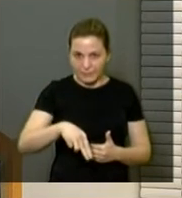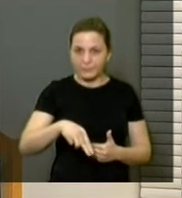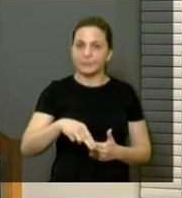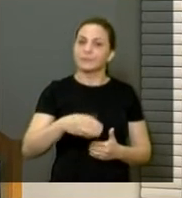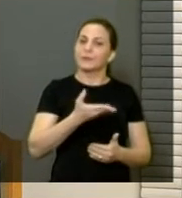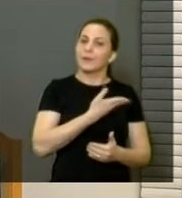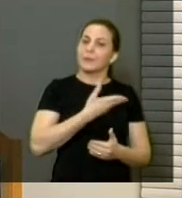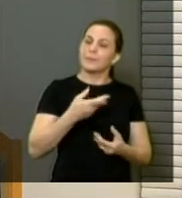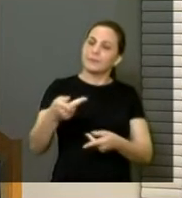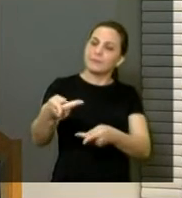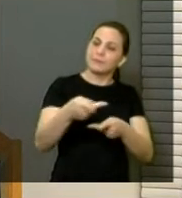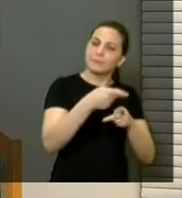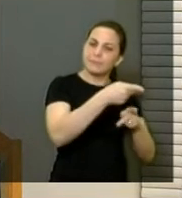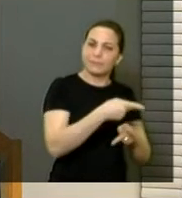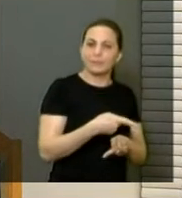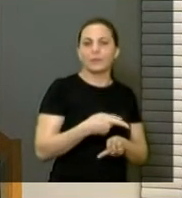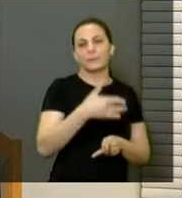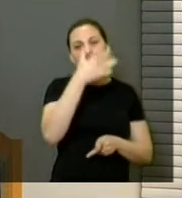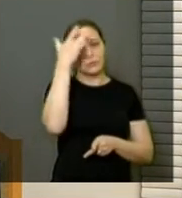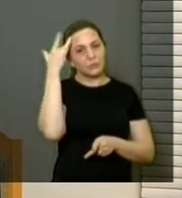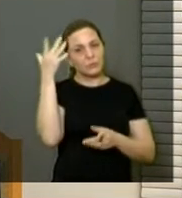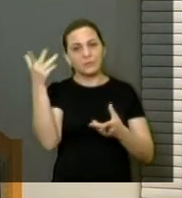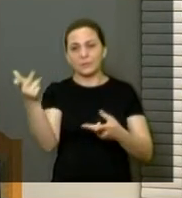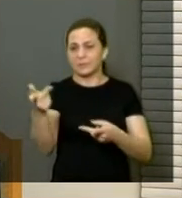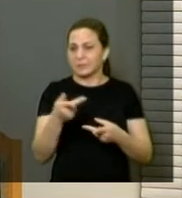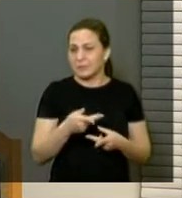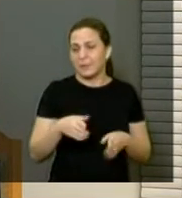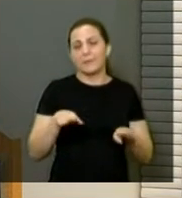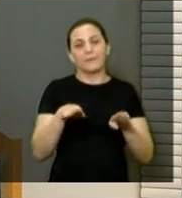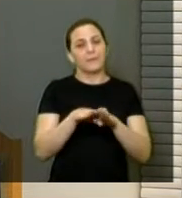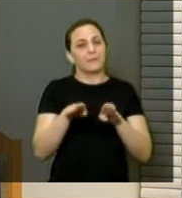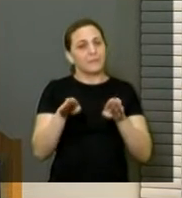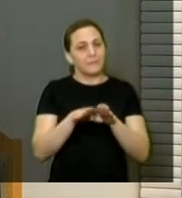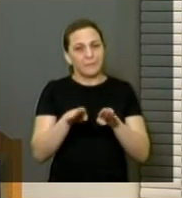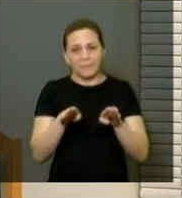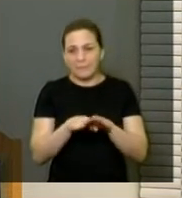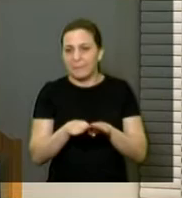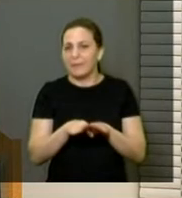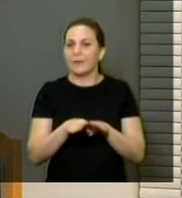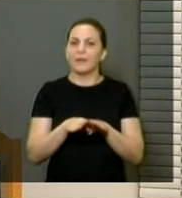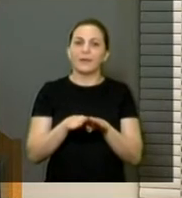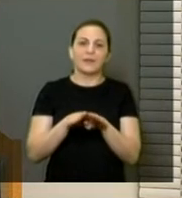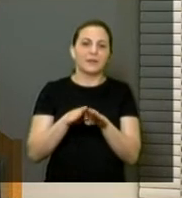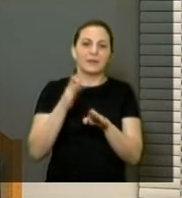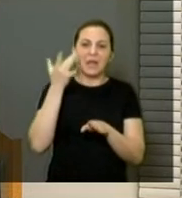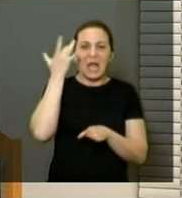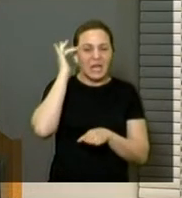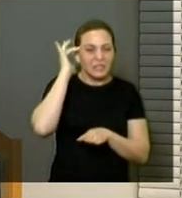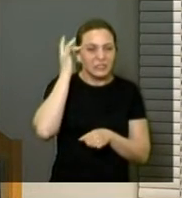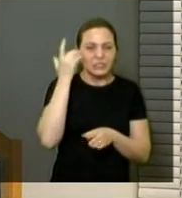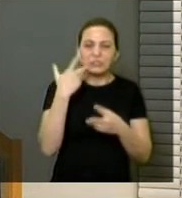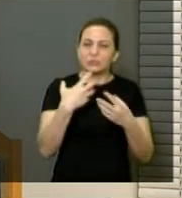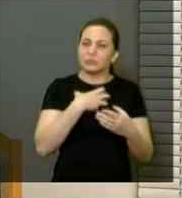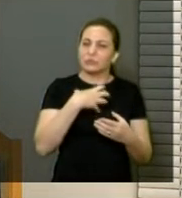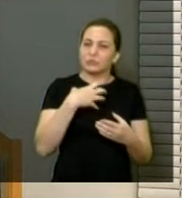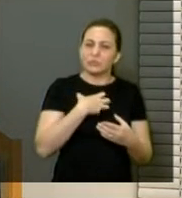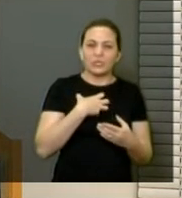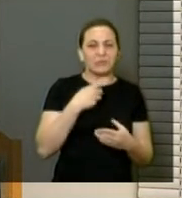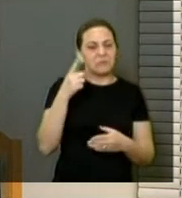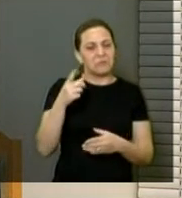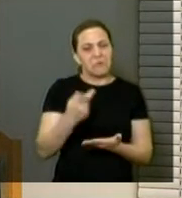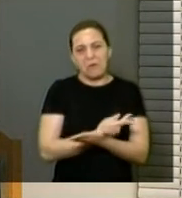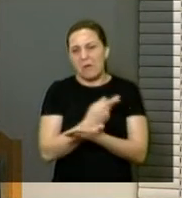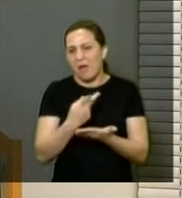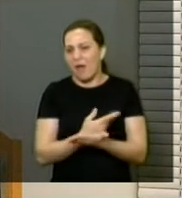que me receberam aos que não receberam de toda maneira também achando que eu estou aqui de uma maneira não condizente lamento